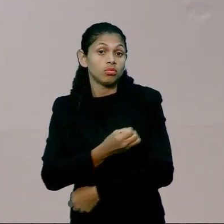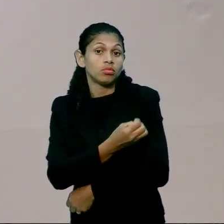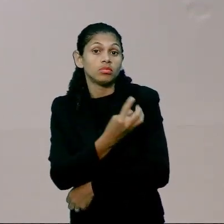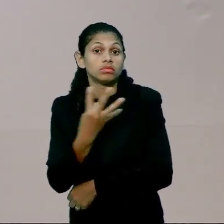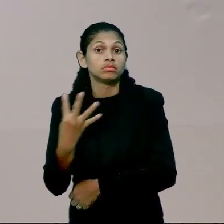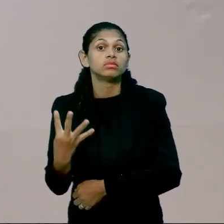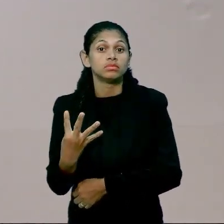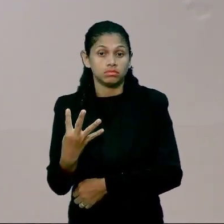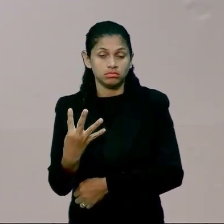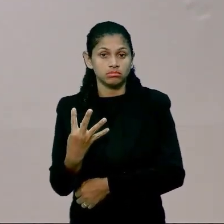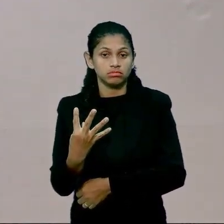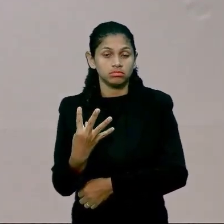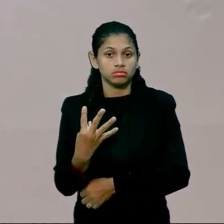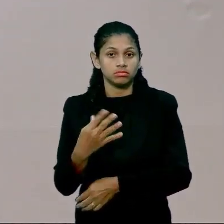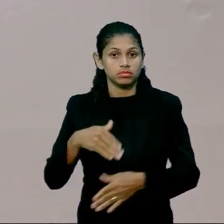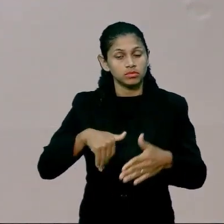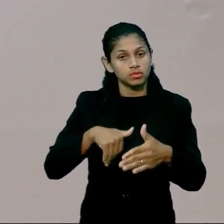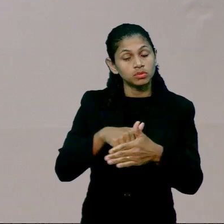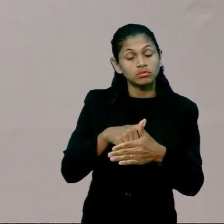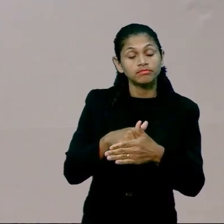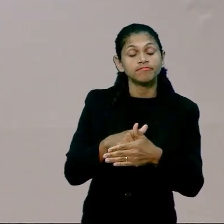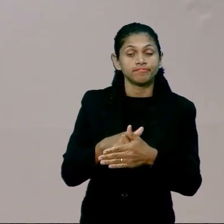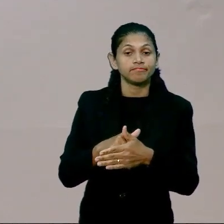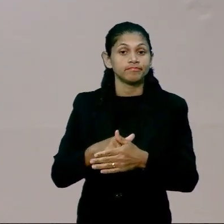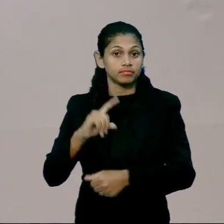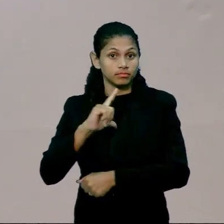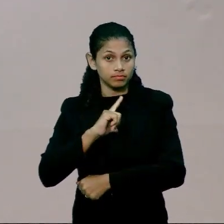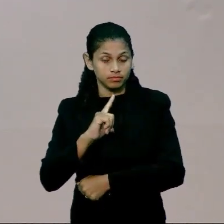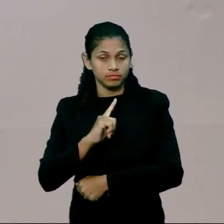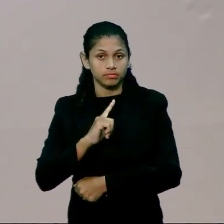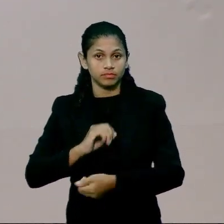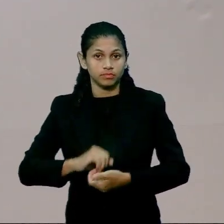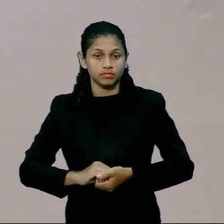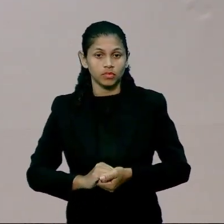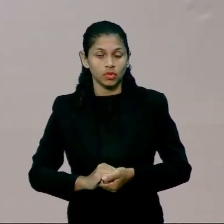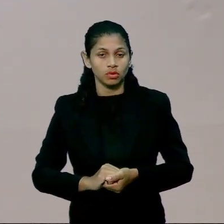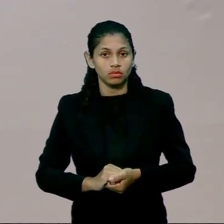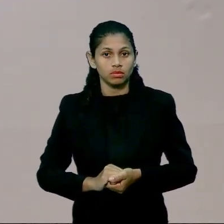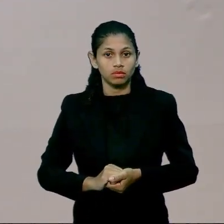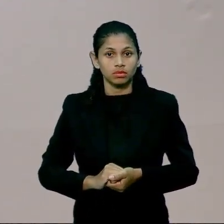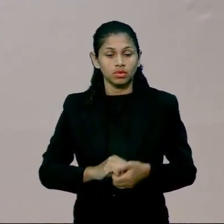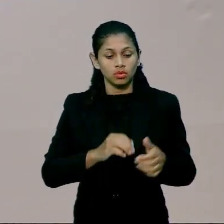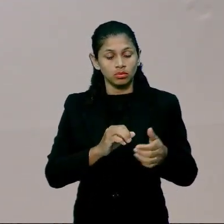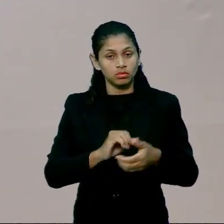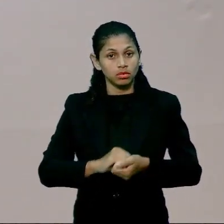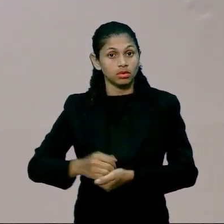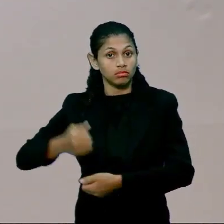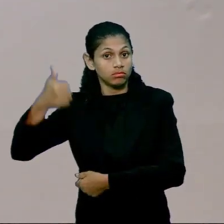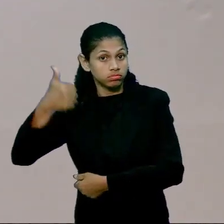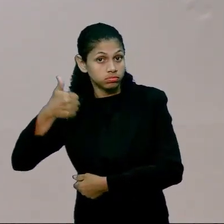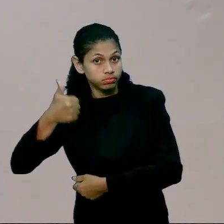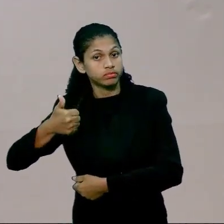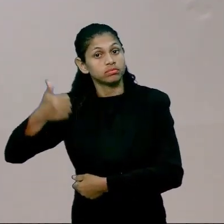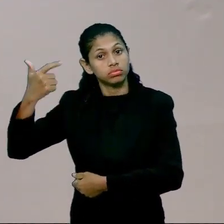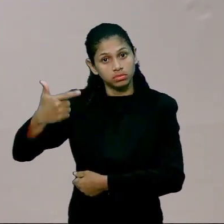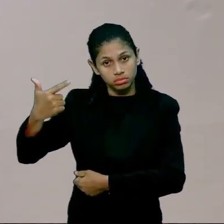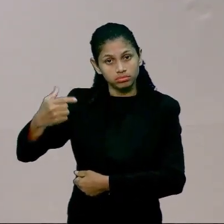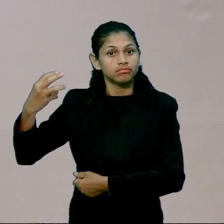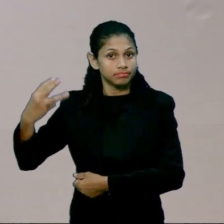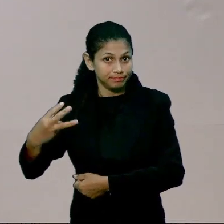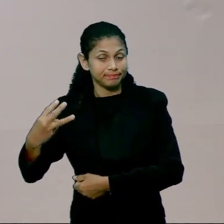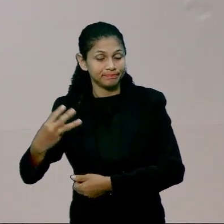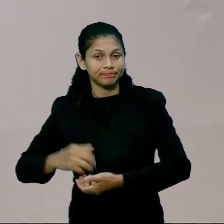tem colocando em ordem cada um deles a gente vai ver se der um número